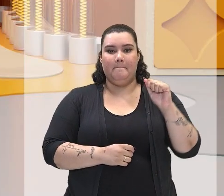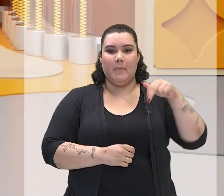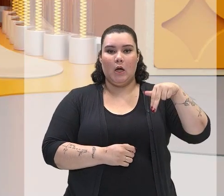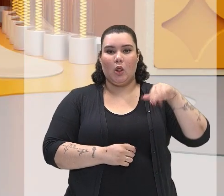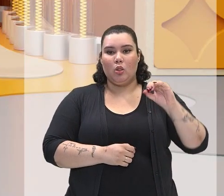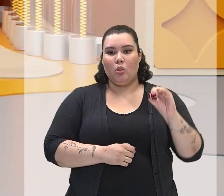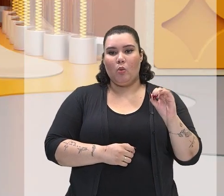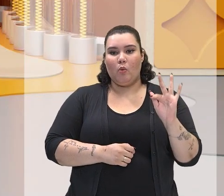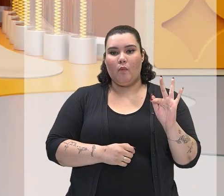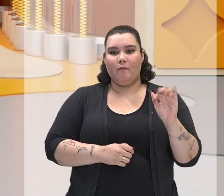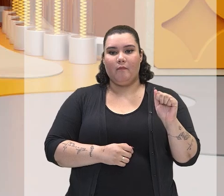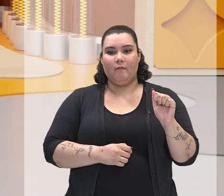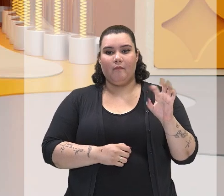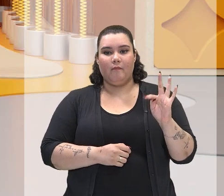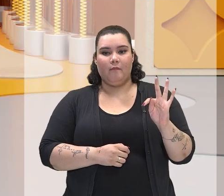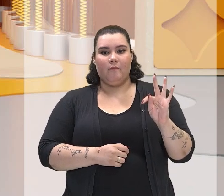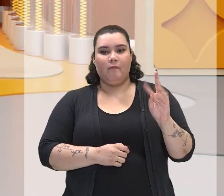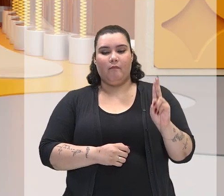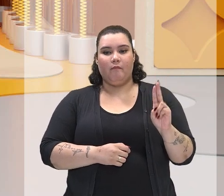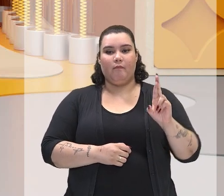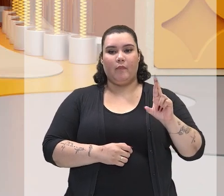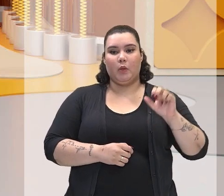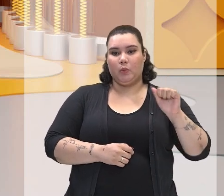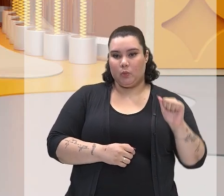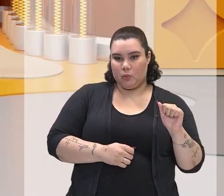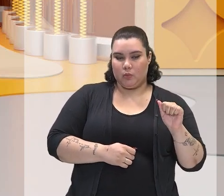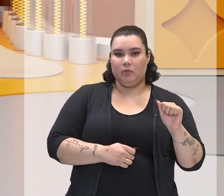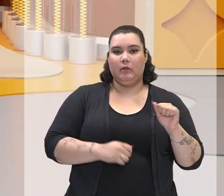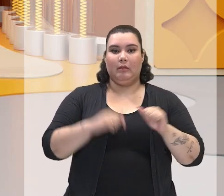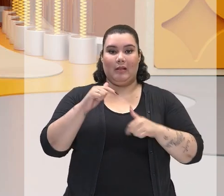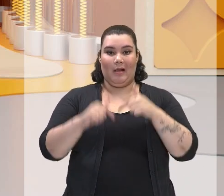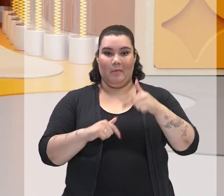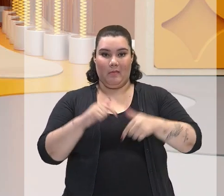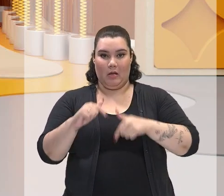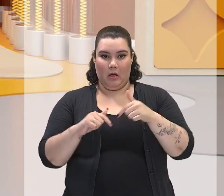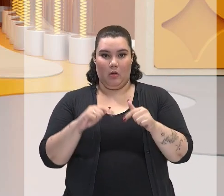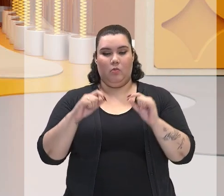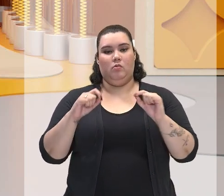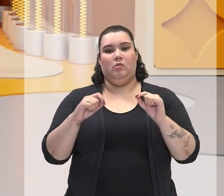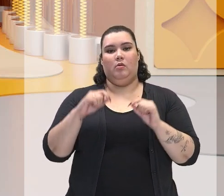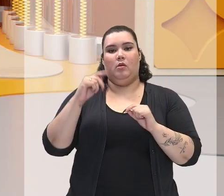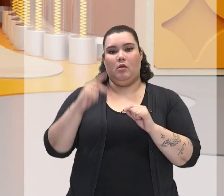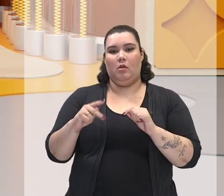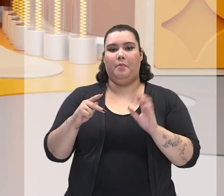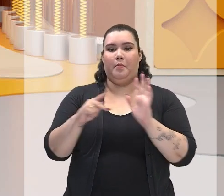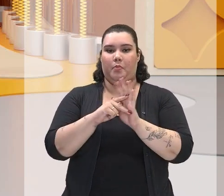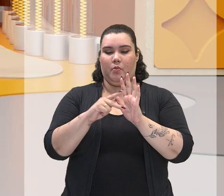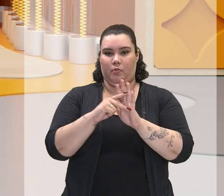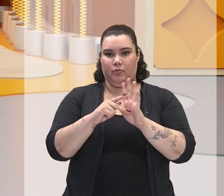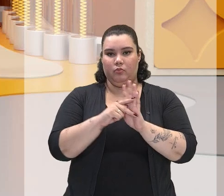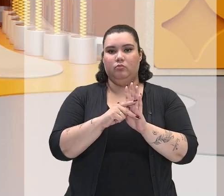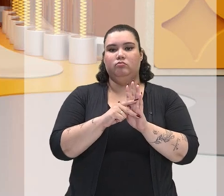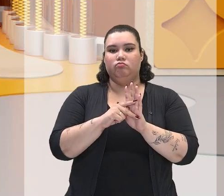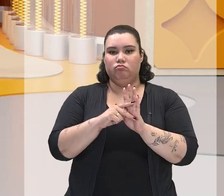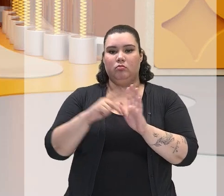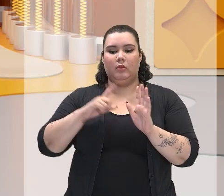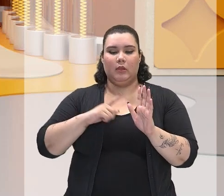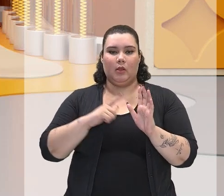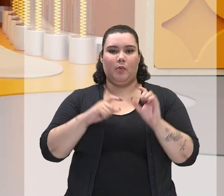Então, é justamente nessas relações de trabalho, de produção, que essa industrialização vai